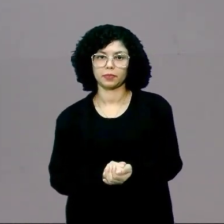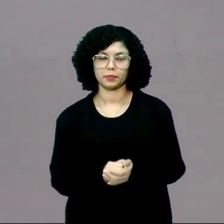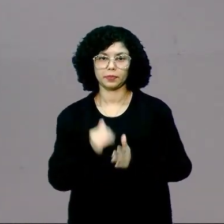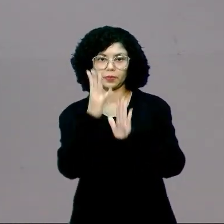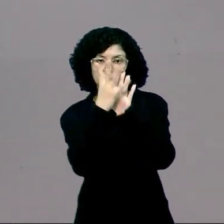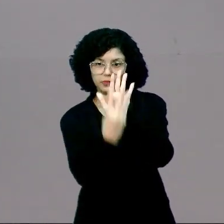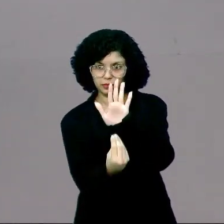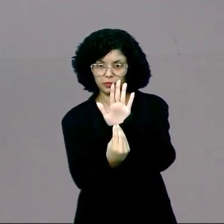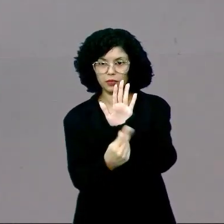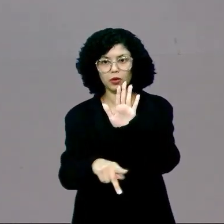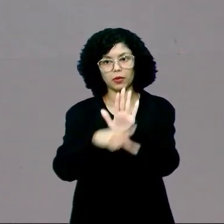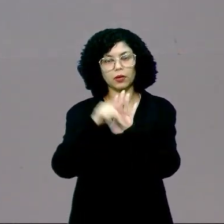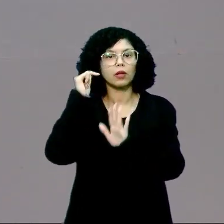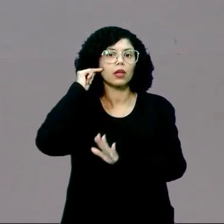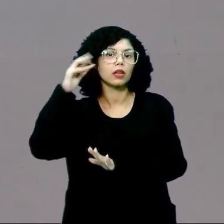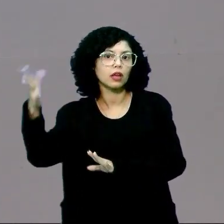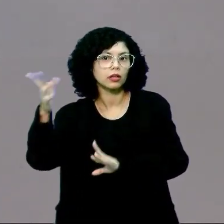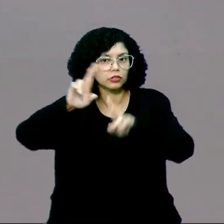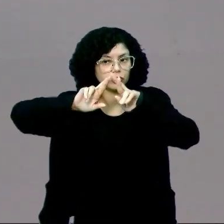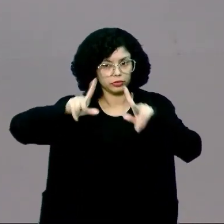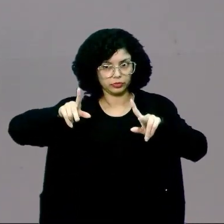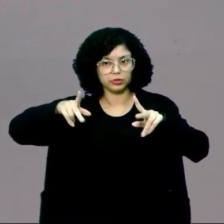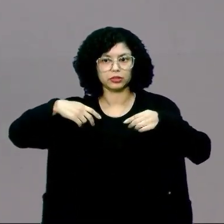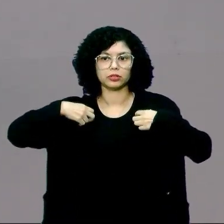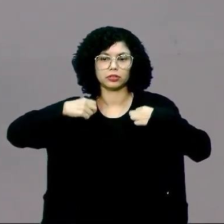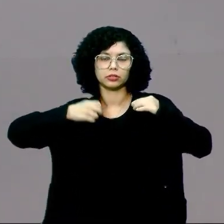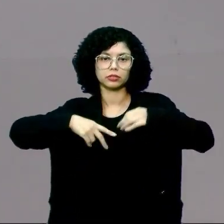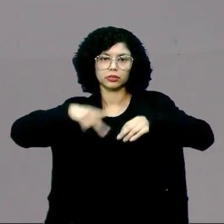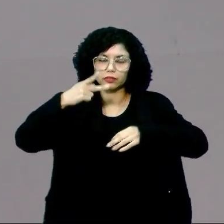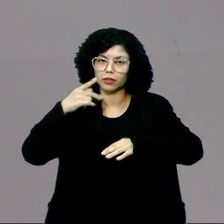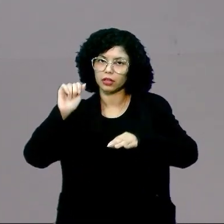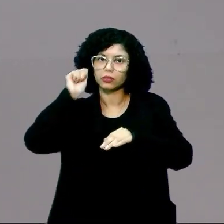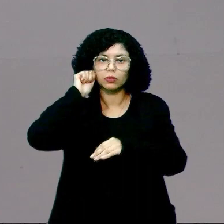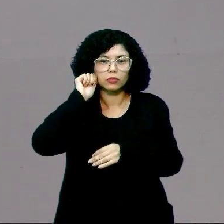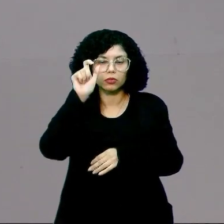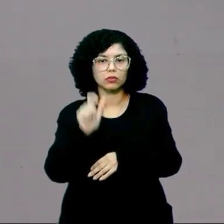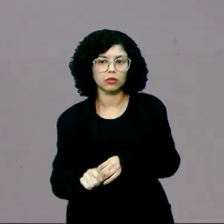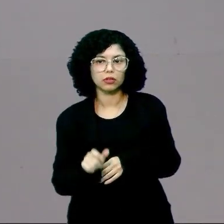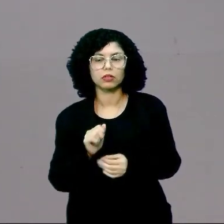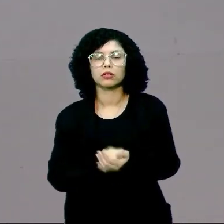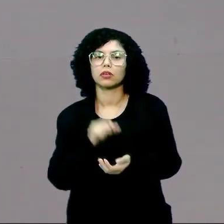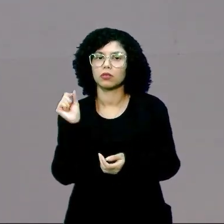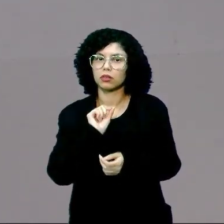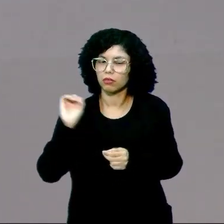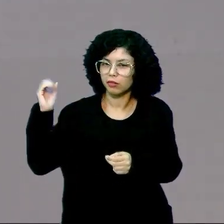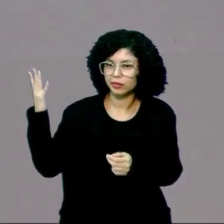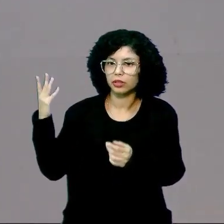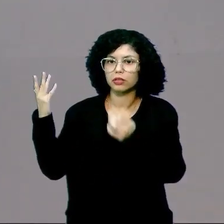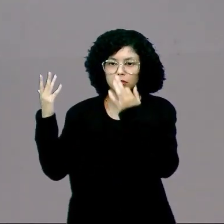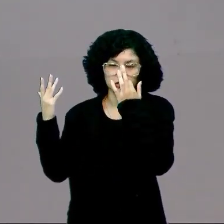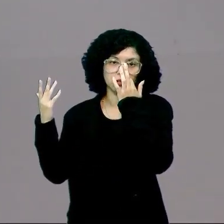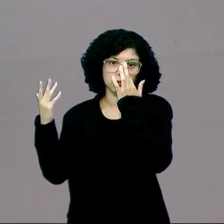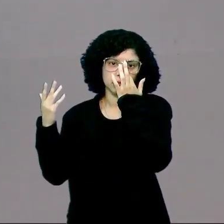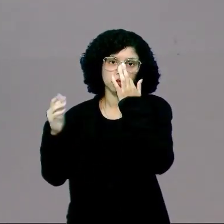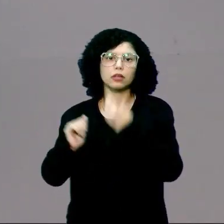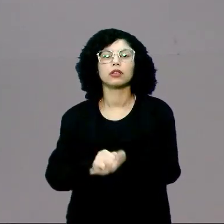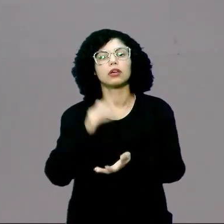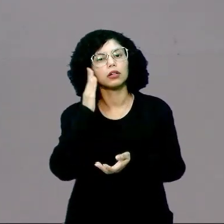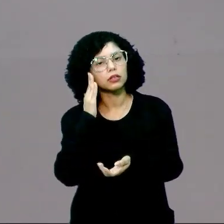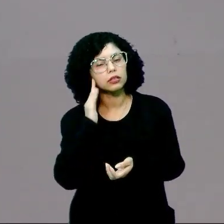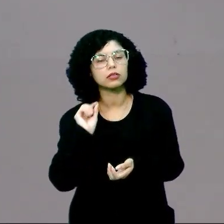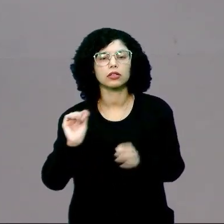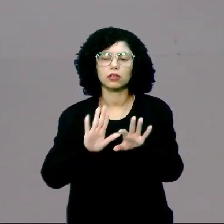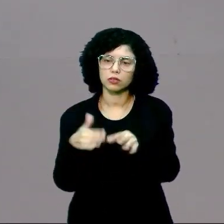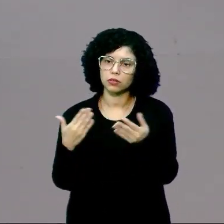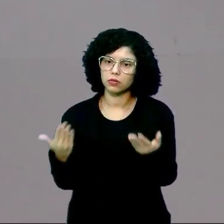tivesse trazido ali uma reflexão e inferência acerca da fala do autor. O que não é o caso, né? Ele só quis